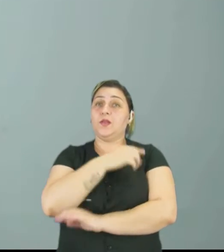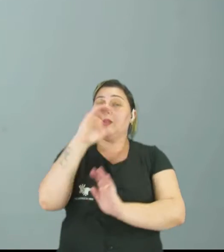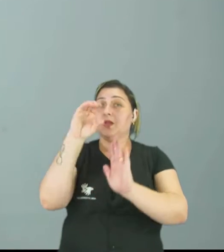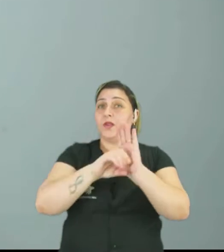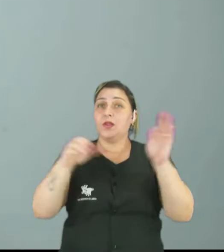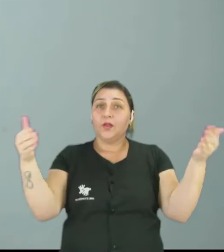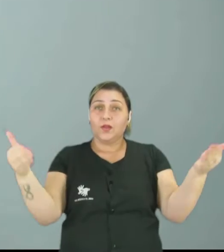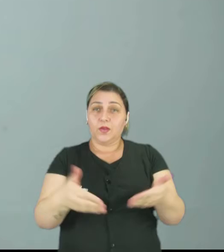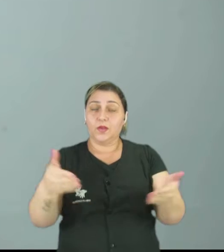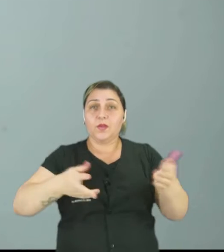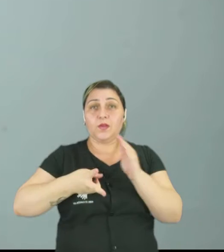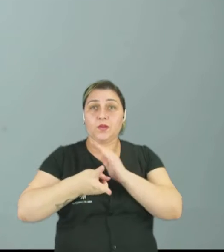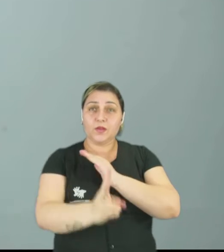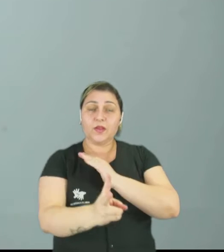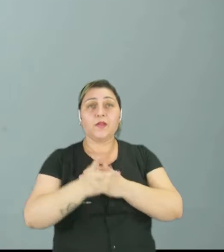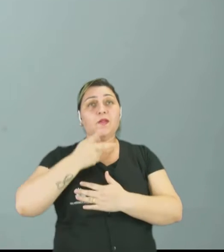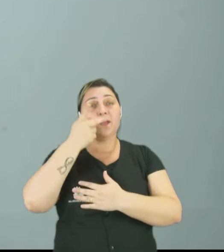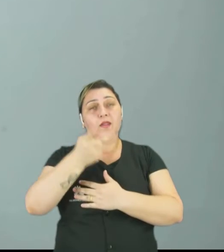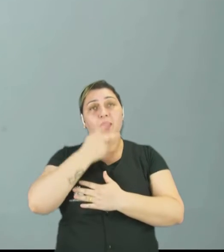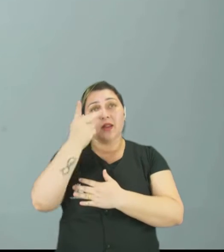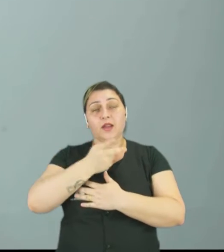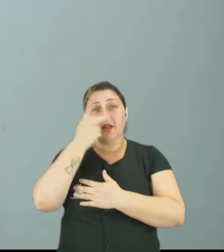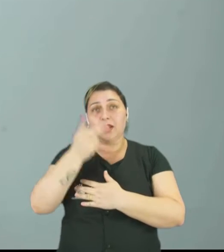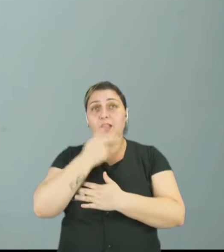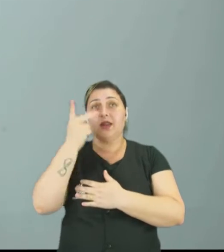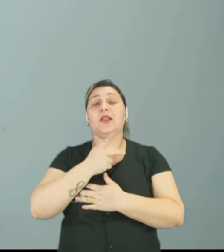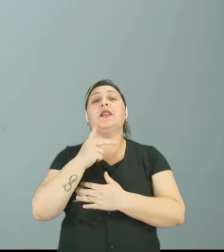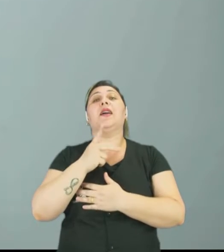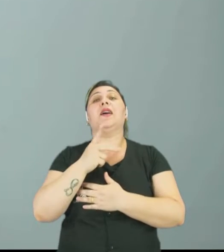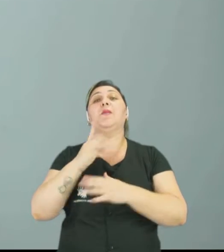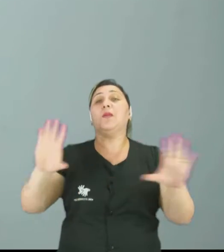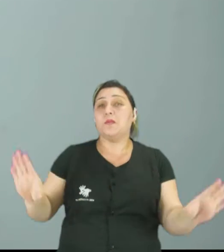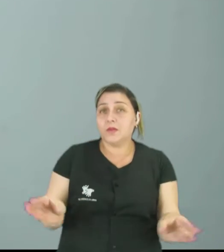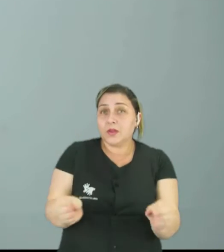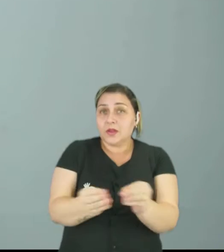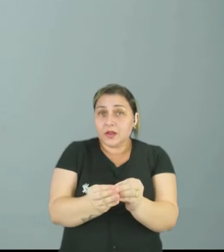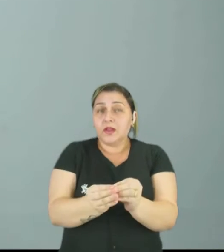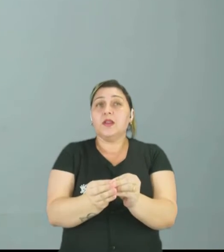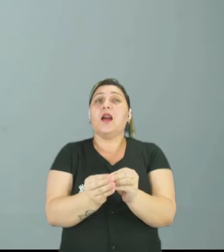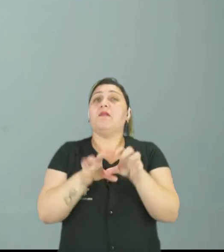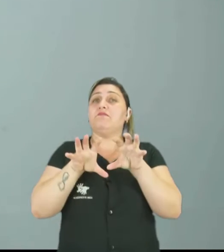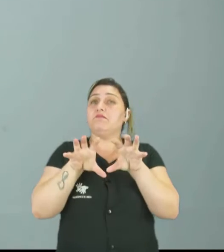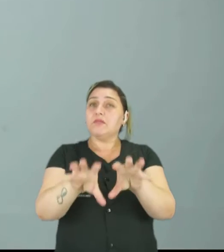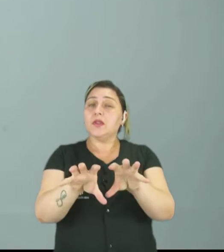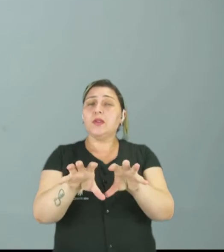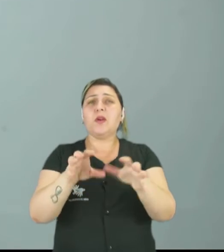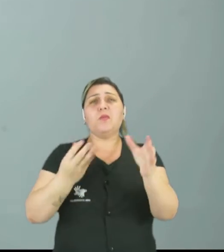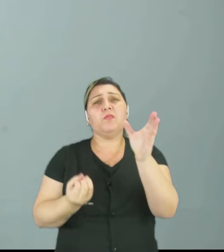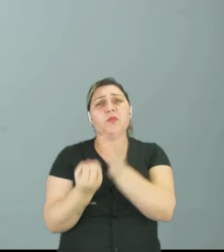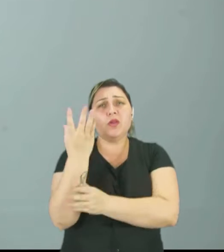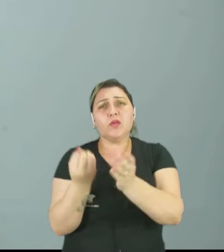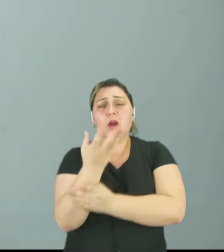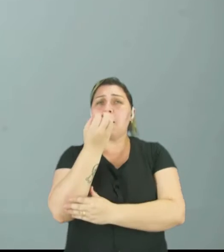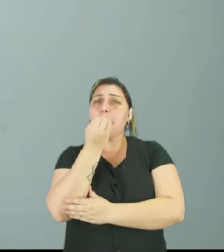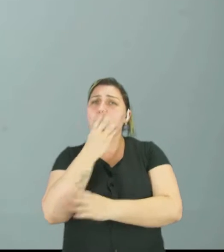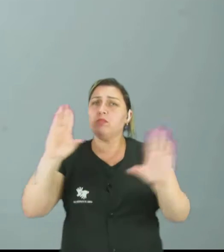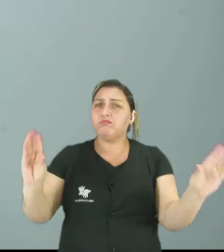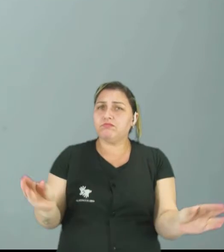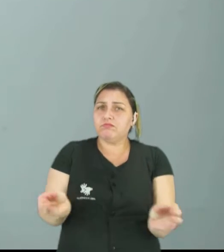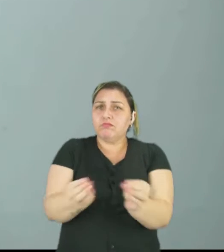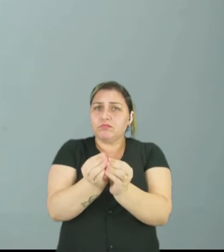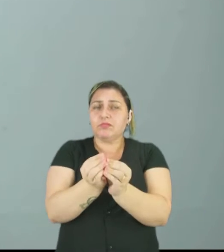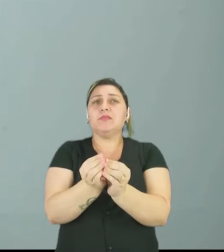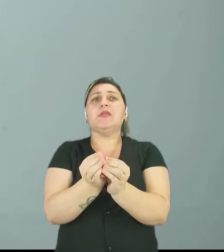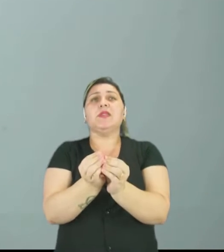hoje, continuaremos a falar sobre resenha. E nesse caso, como produzir uma boa resenha?